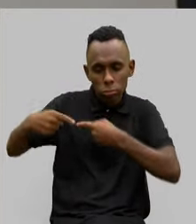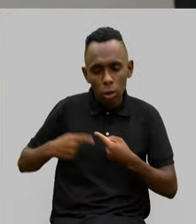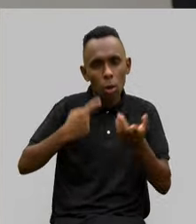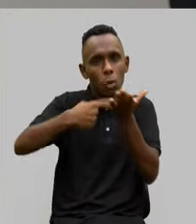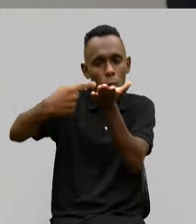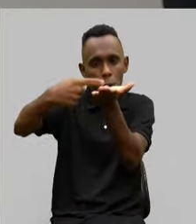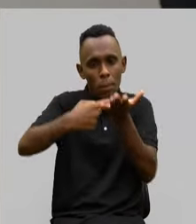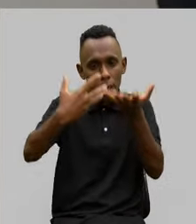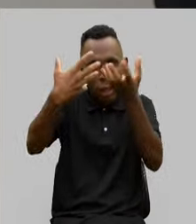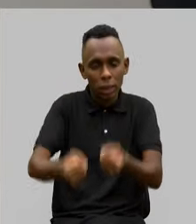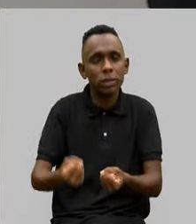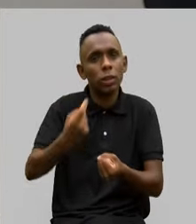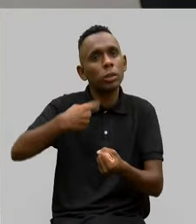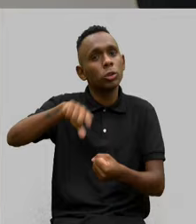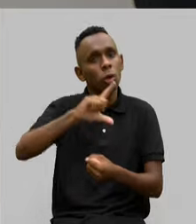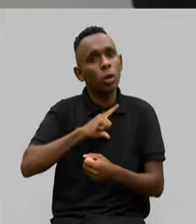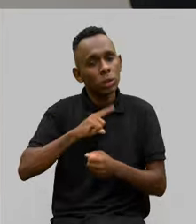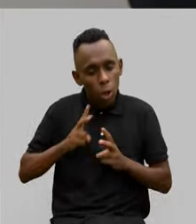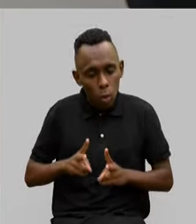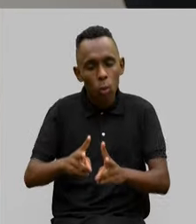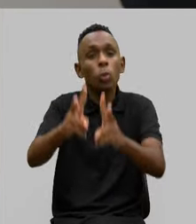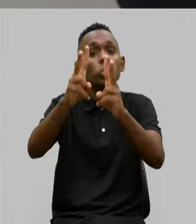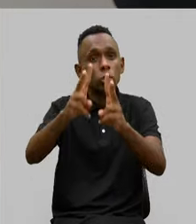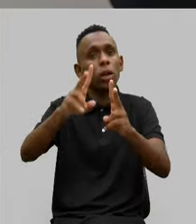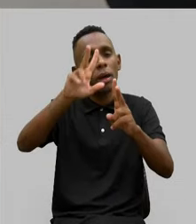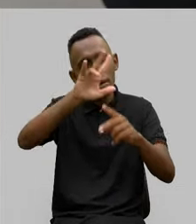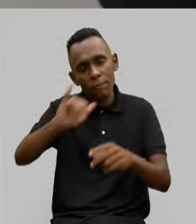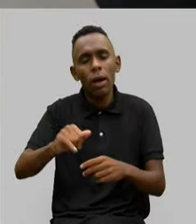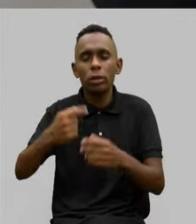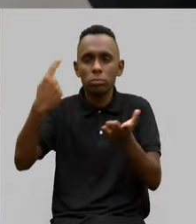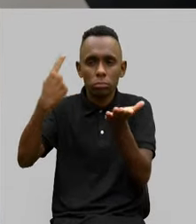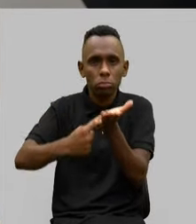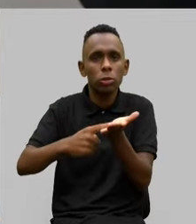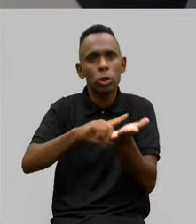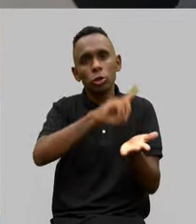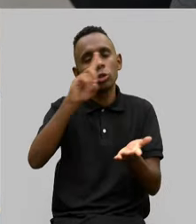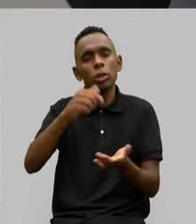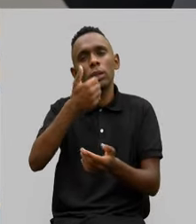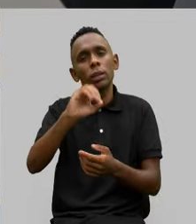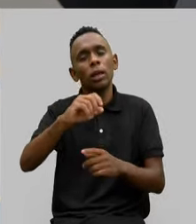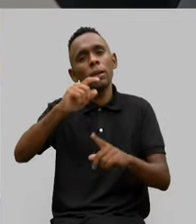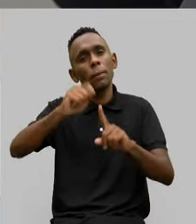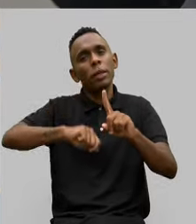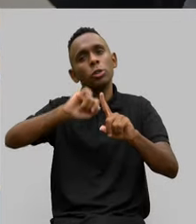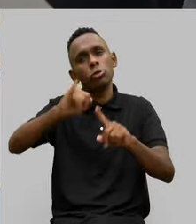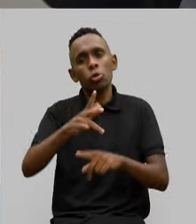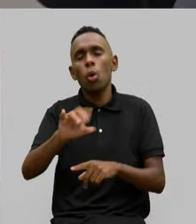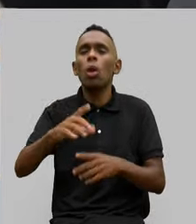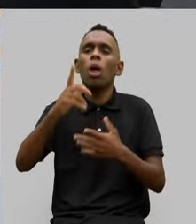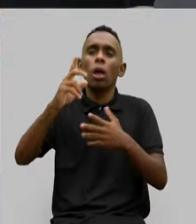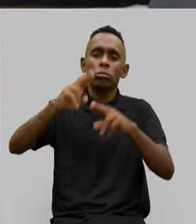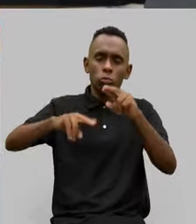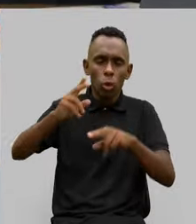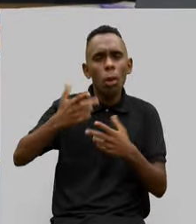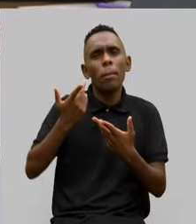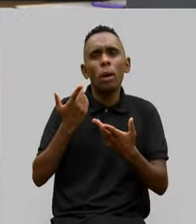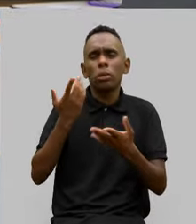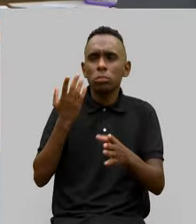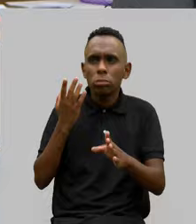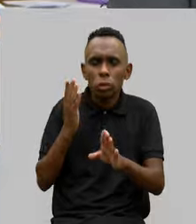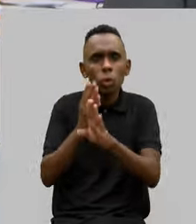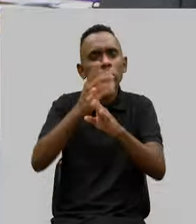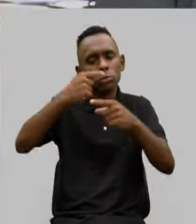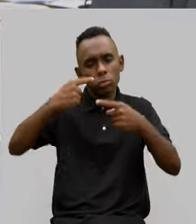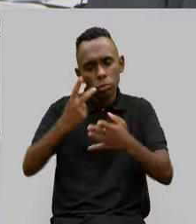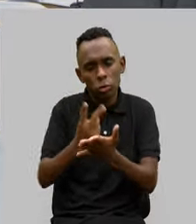assumidos aqui que nós tivemos de dar continuidade a gente vai se encontrar próximo dia 10 de junho para iniciar o nosso grupo de trabalho determino a lavratura